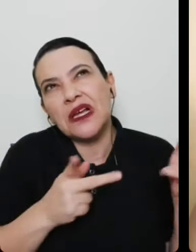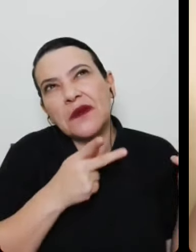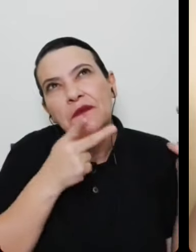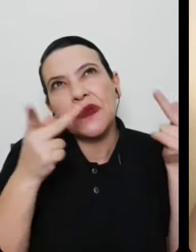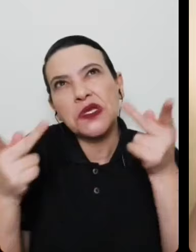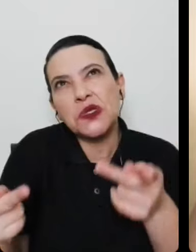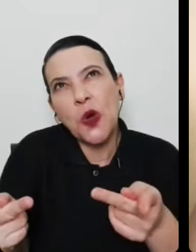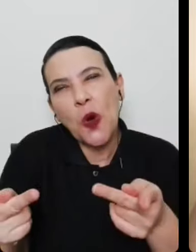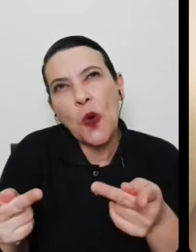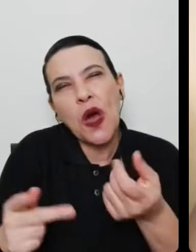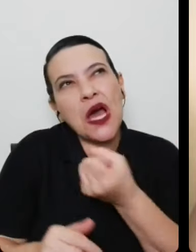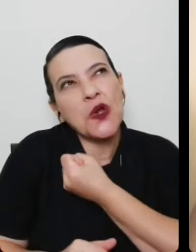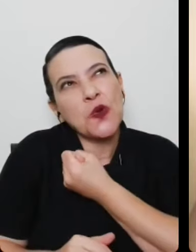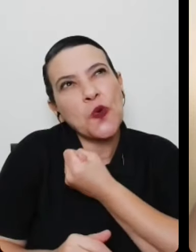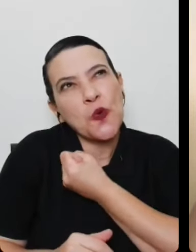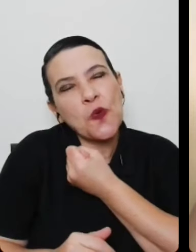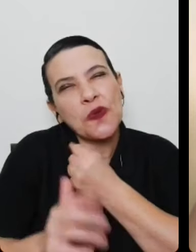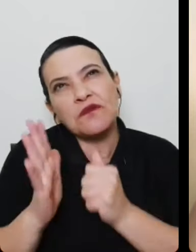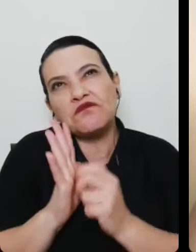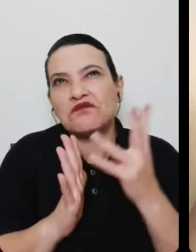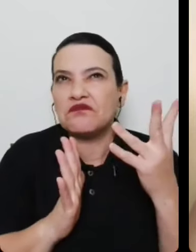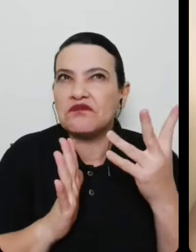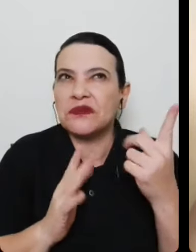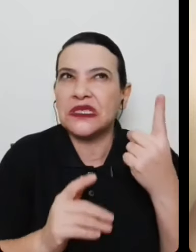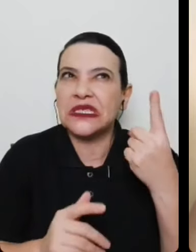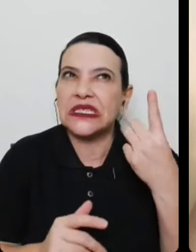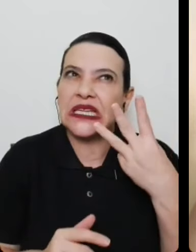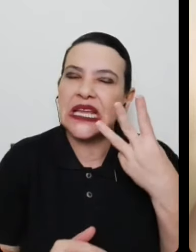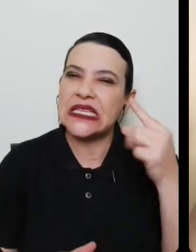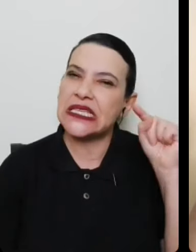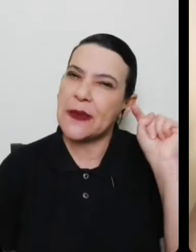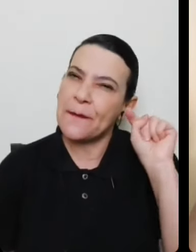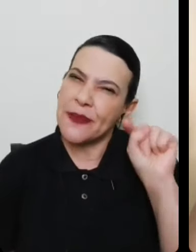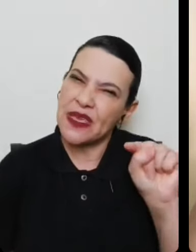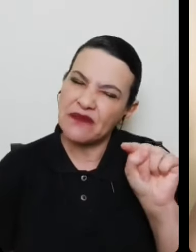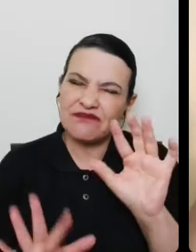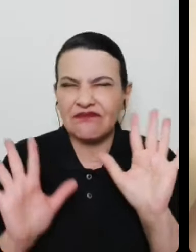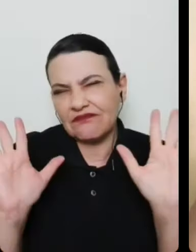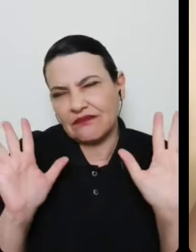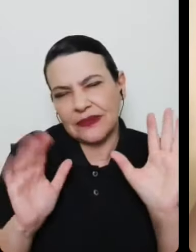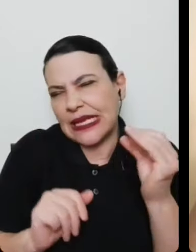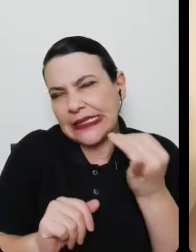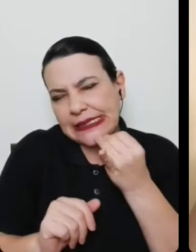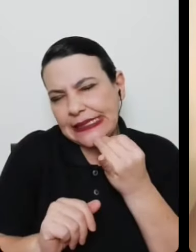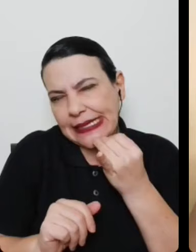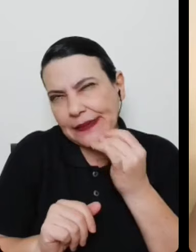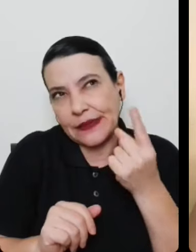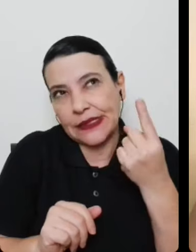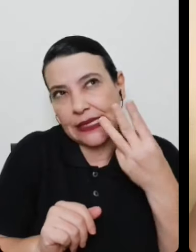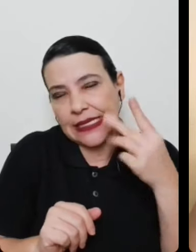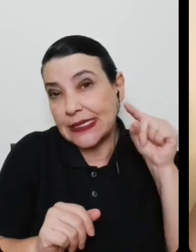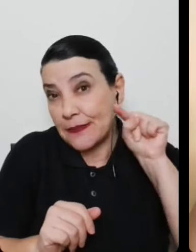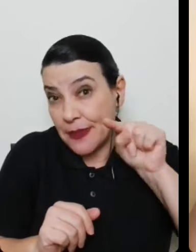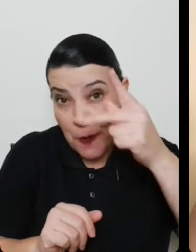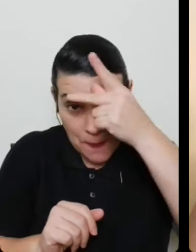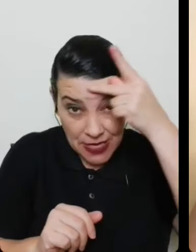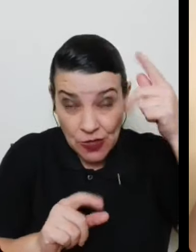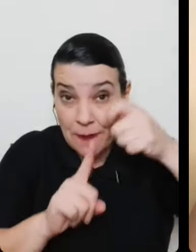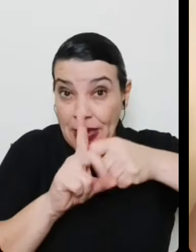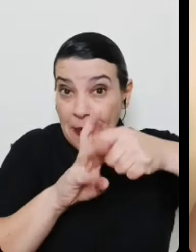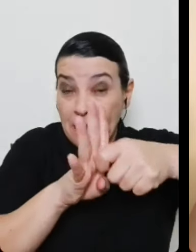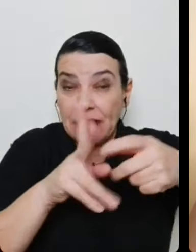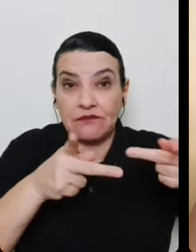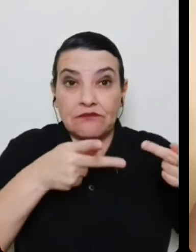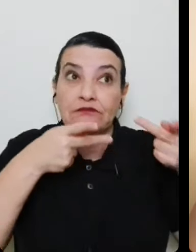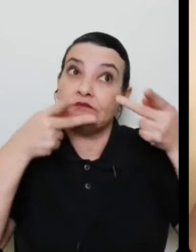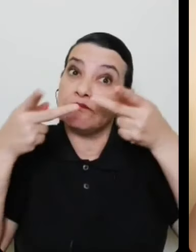visitantes, em média, de 13 mil, chutei um número qualquer, 13 mil pessoas por mês,